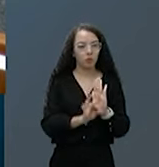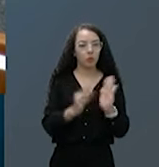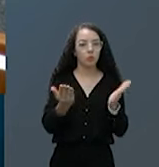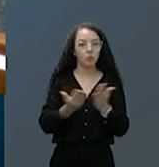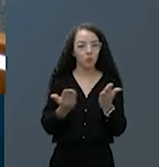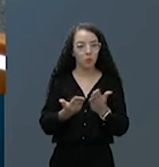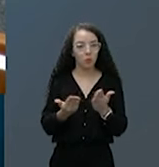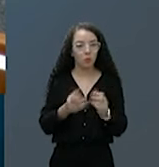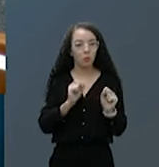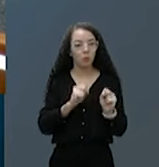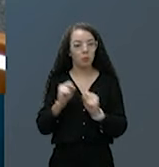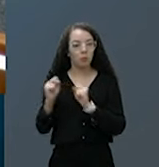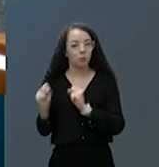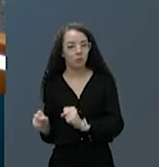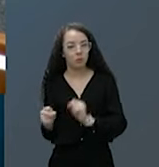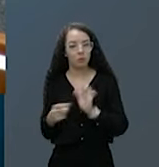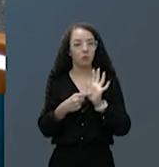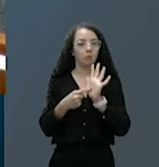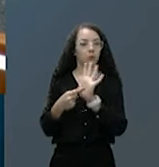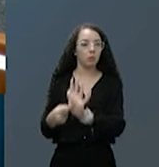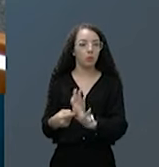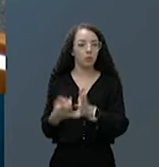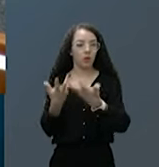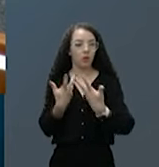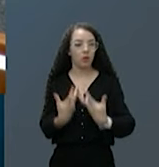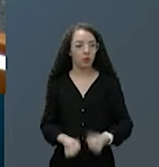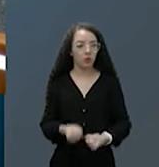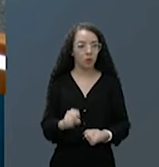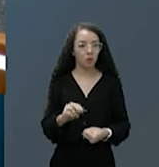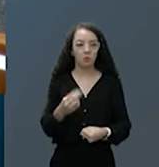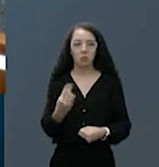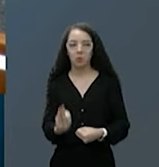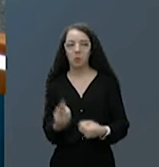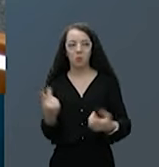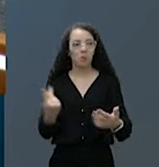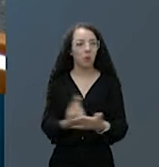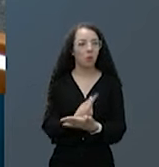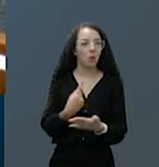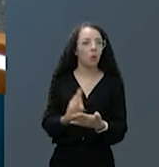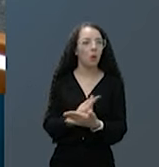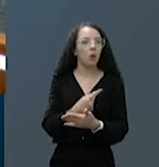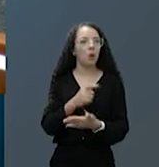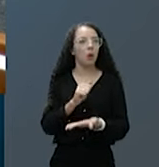manifestamente inadmissível ou improcedente agravo interno cujas razões apontam a